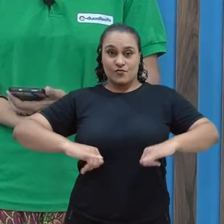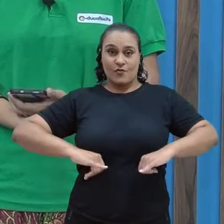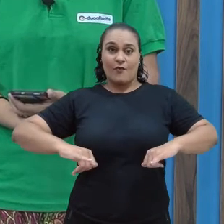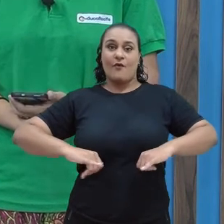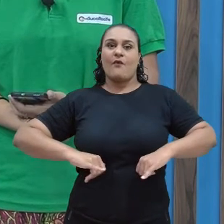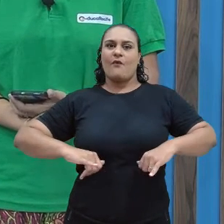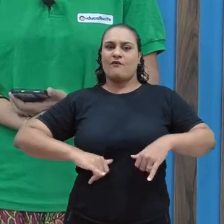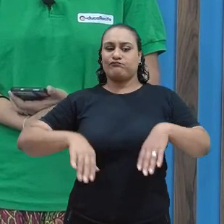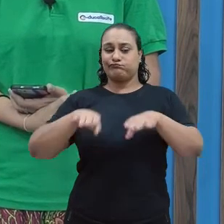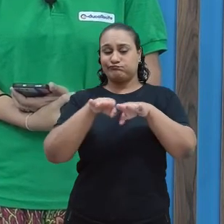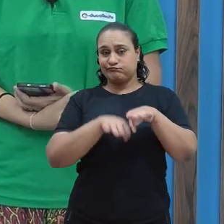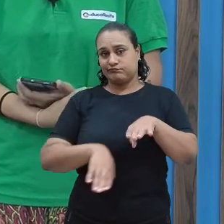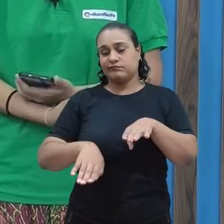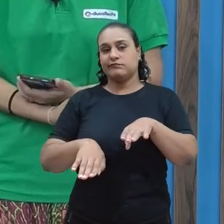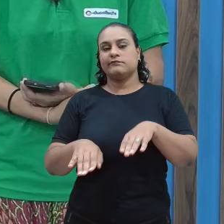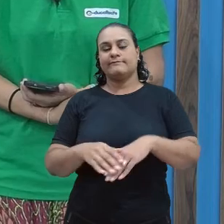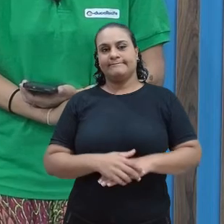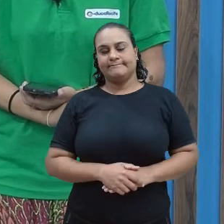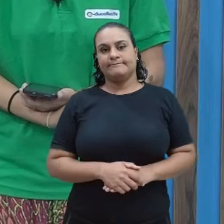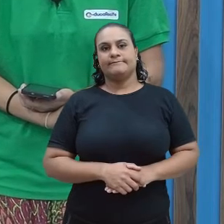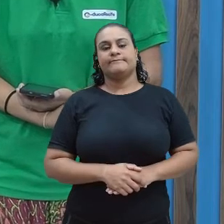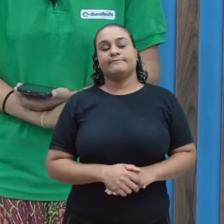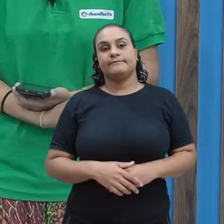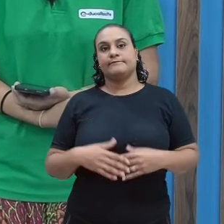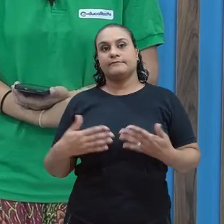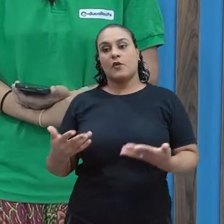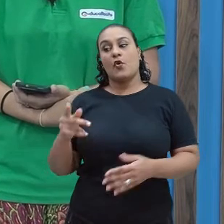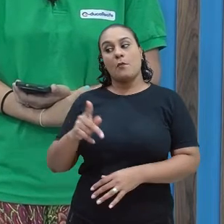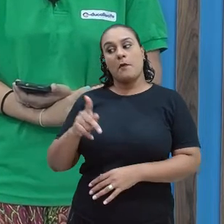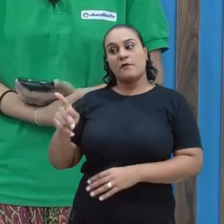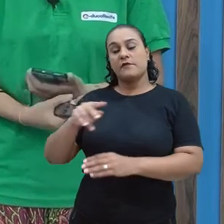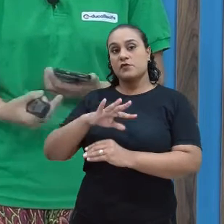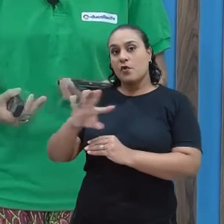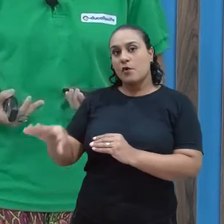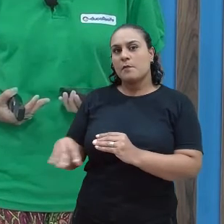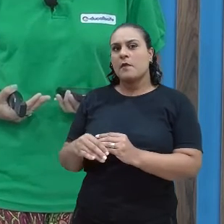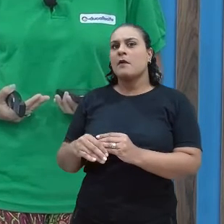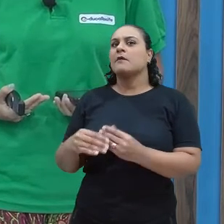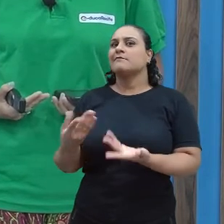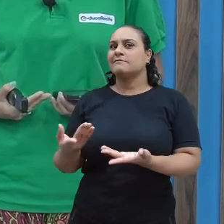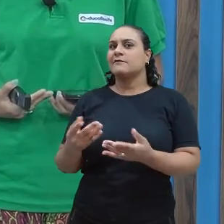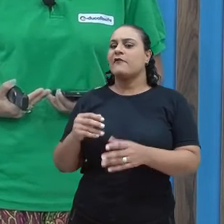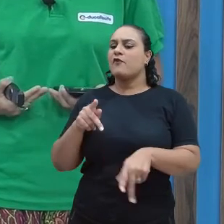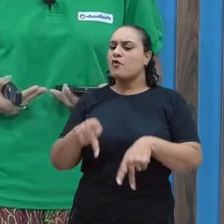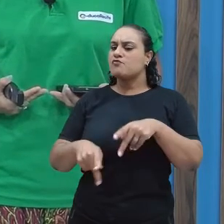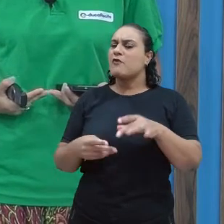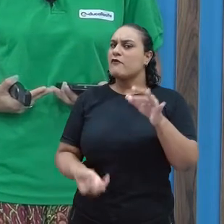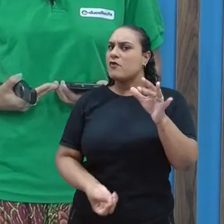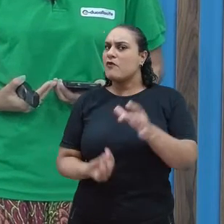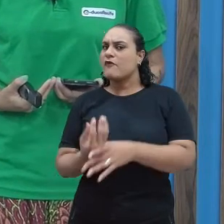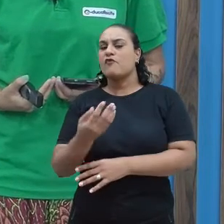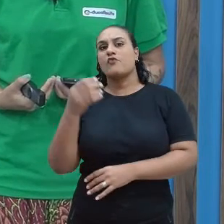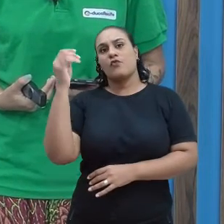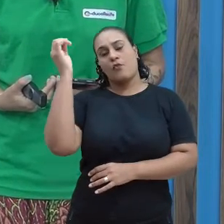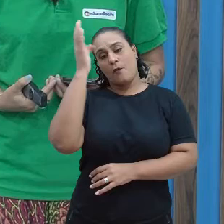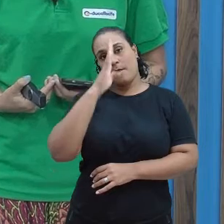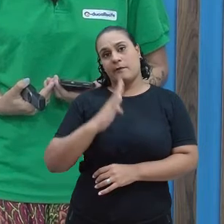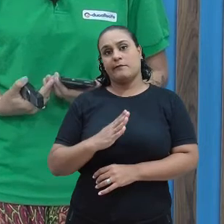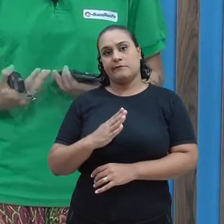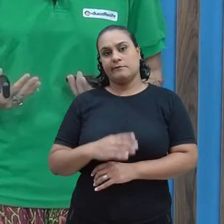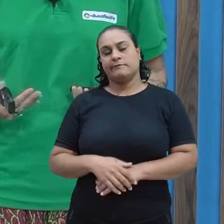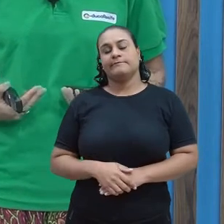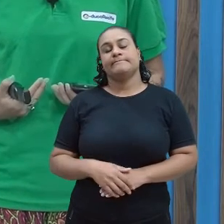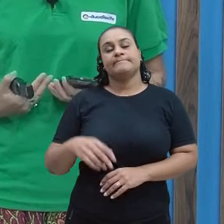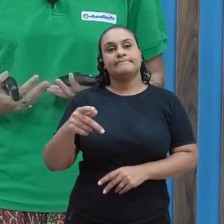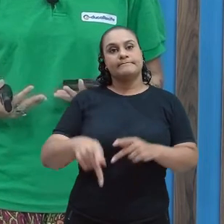essas desigualdades. Foram eles, né, como a professora Yolanda colocou, construiu o nosso país, né? A gente pode dizer,